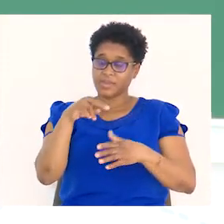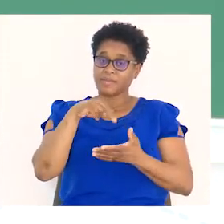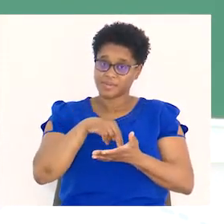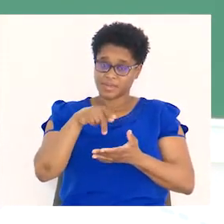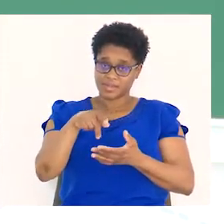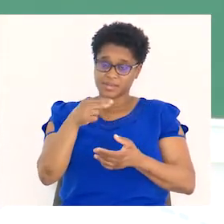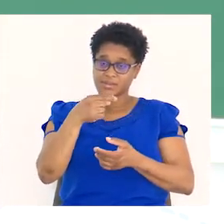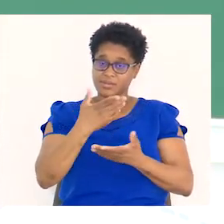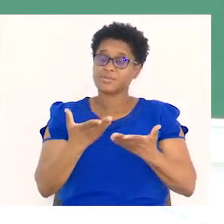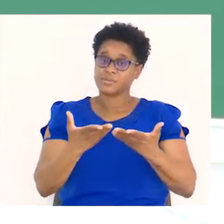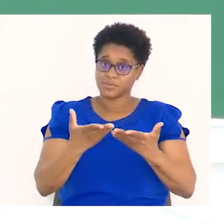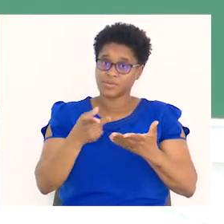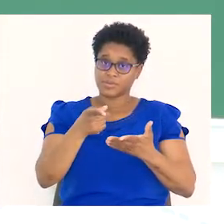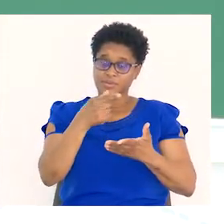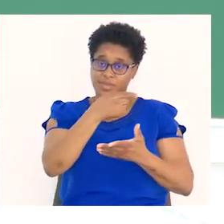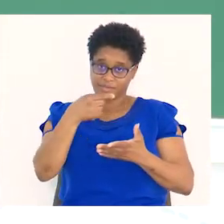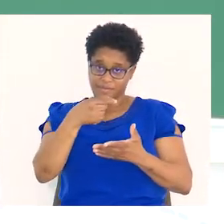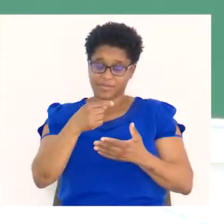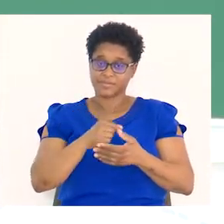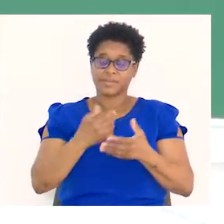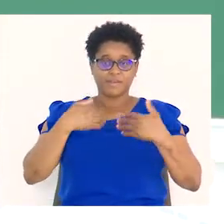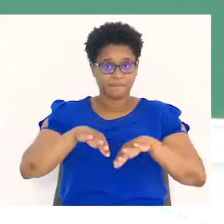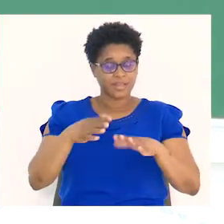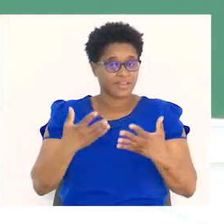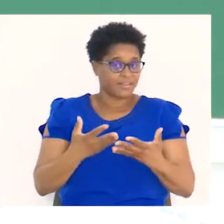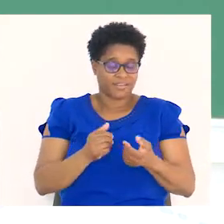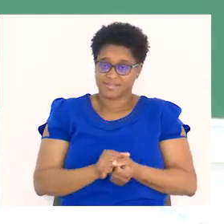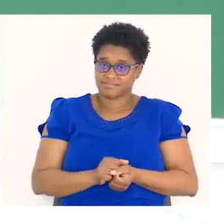do hífen, mas agora ultimamente